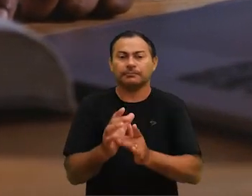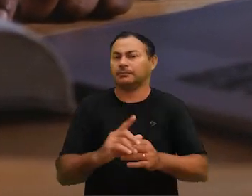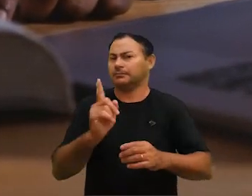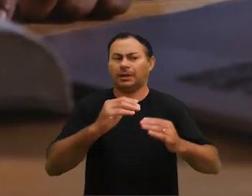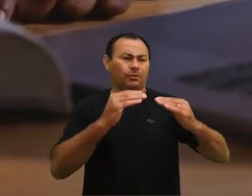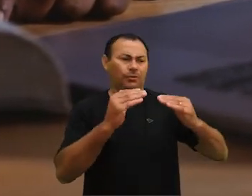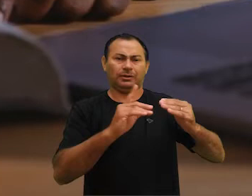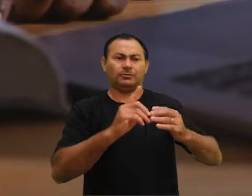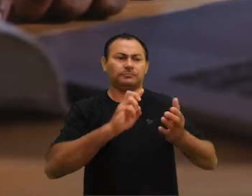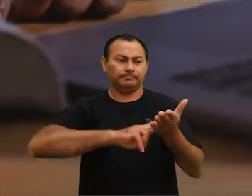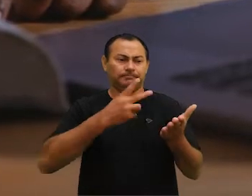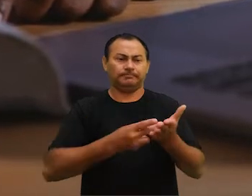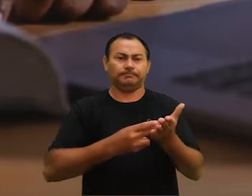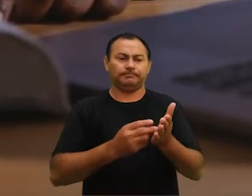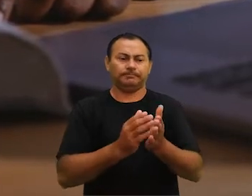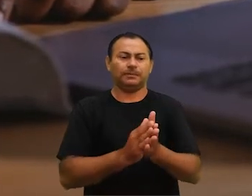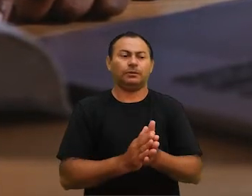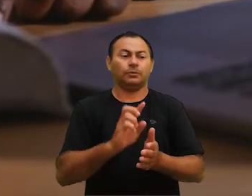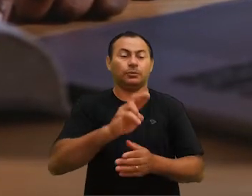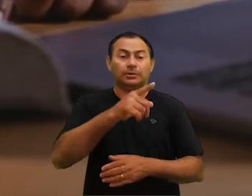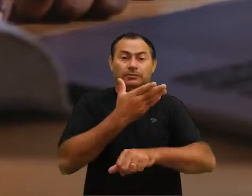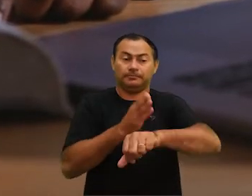não concordava com a interpretação e